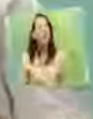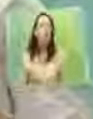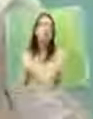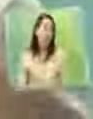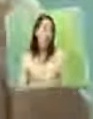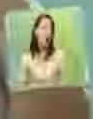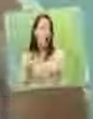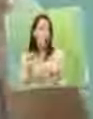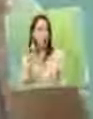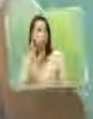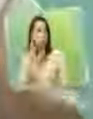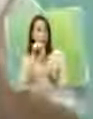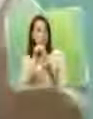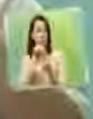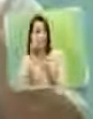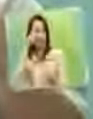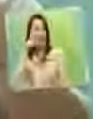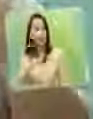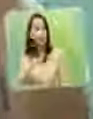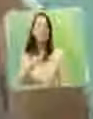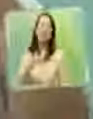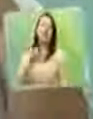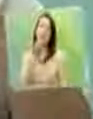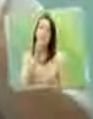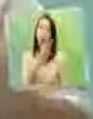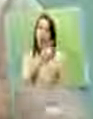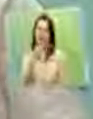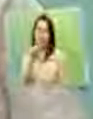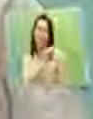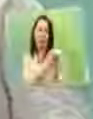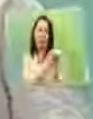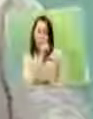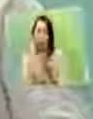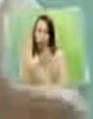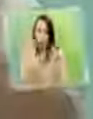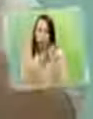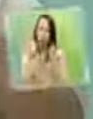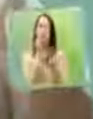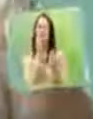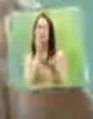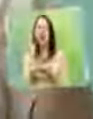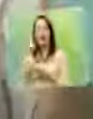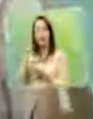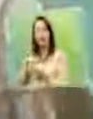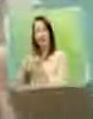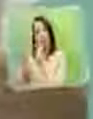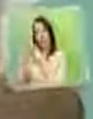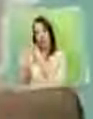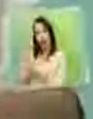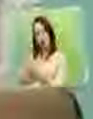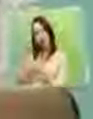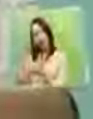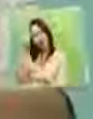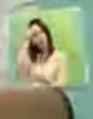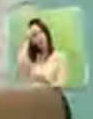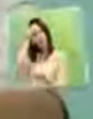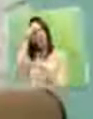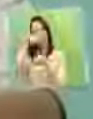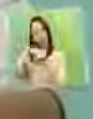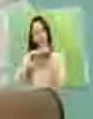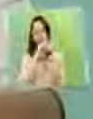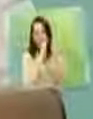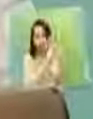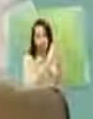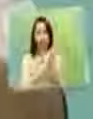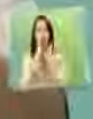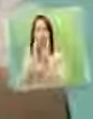Né? Uma coisa interessante que eu acho que o aluno poderia fazer é porque quando a gente estuda ali na escola, a gente estuda os momentos históricos